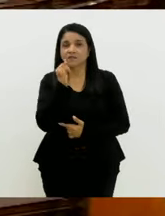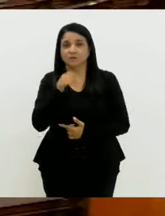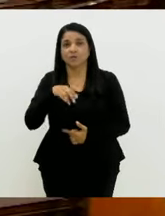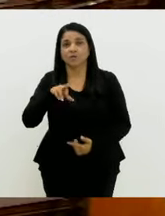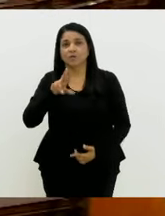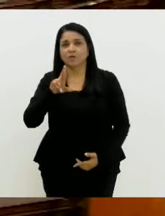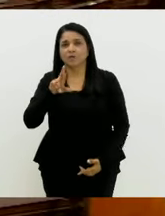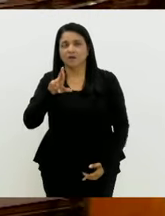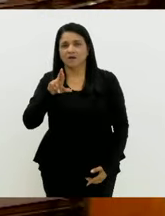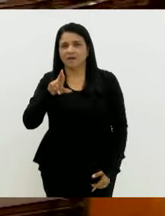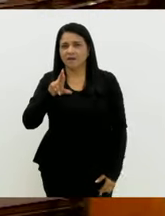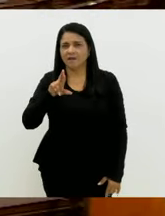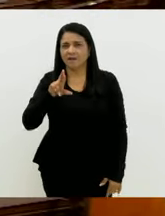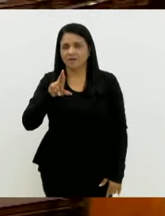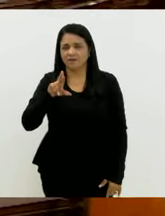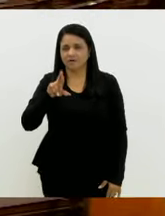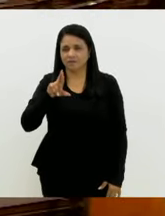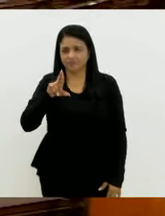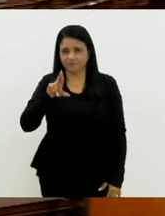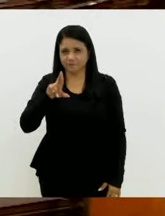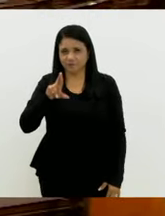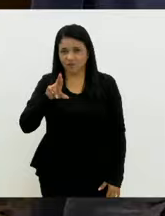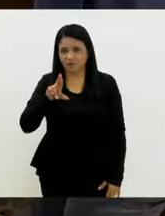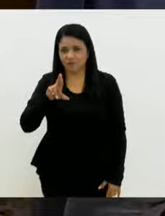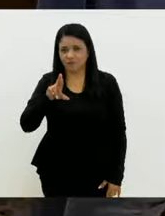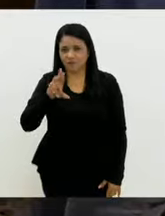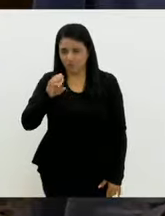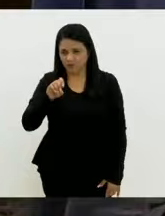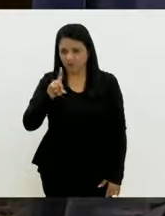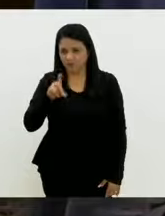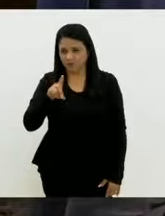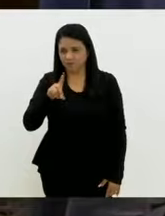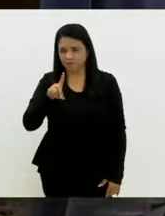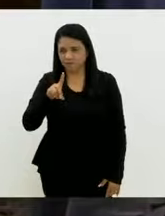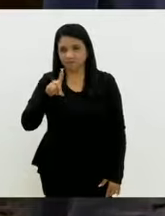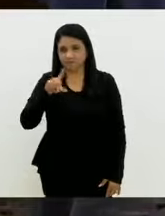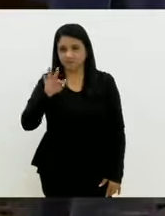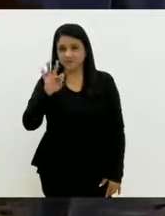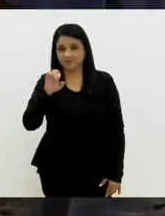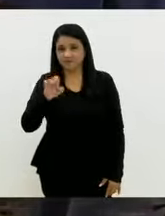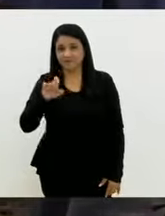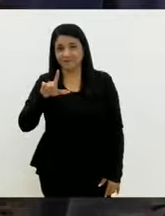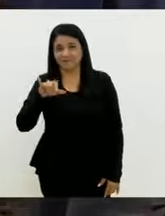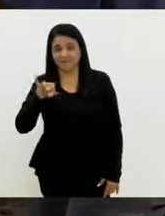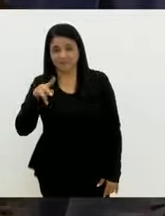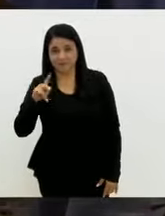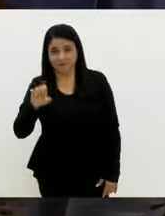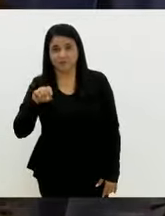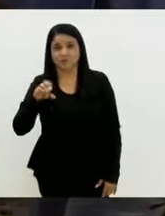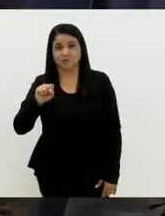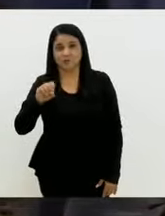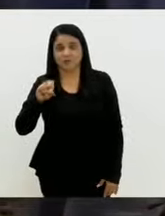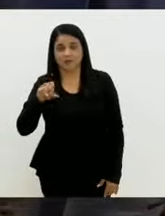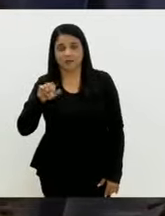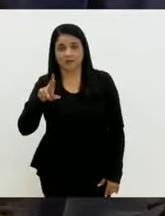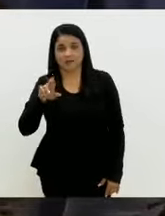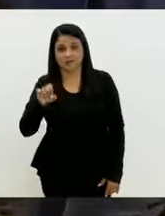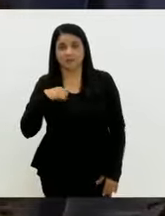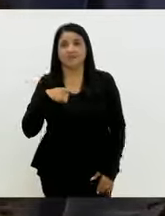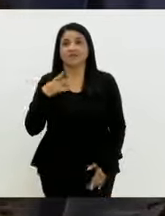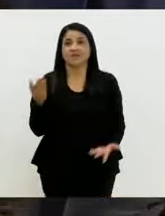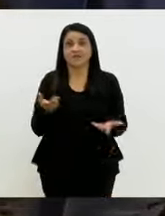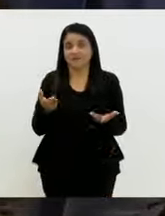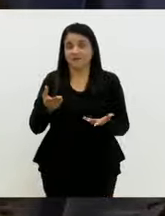discutir, deputada Renata Souza, por favor. Senhor presidente, senhoras deputadas, senhores deputados, todos